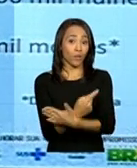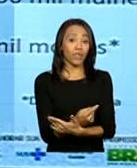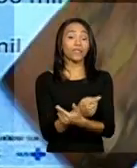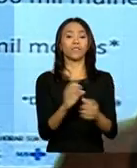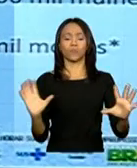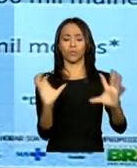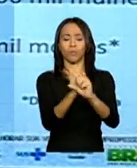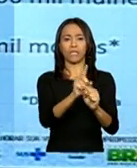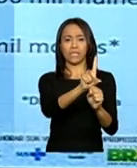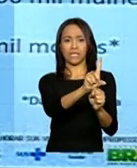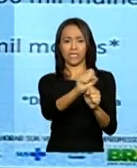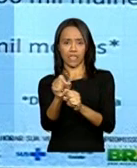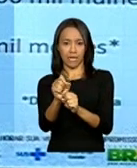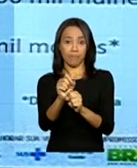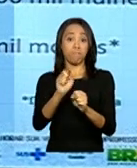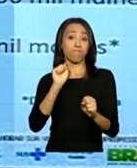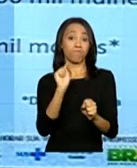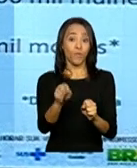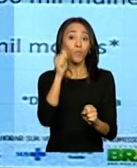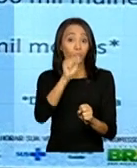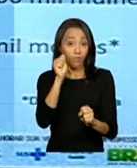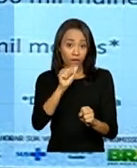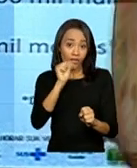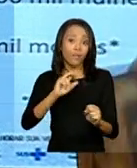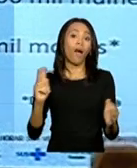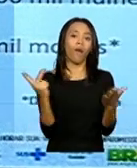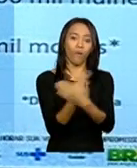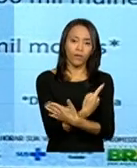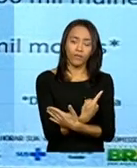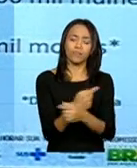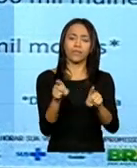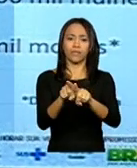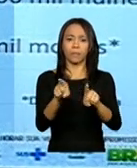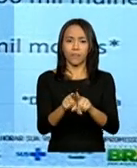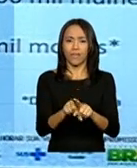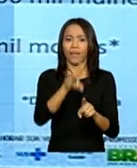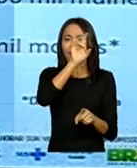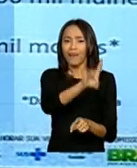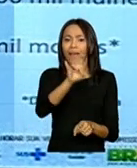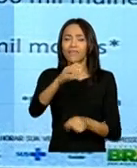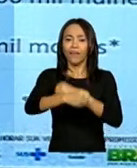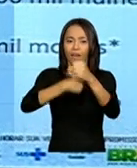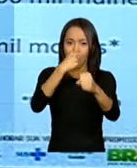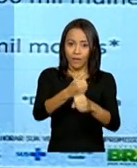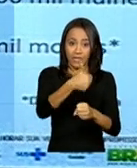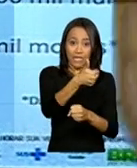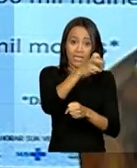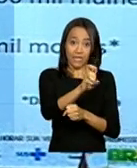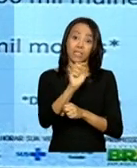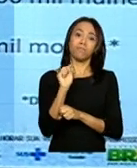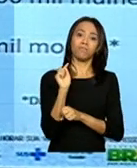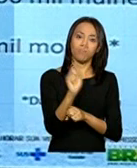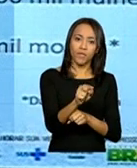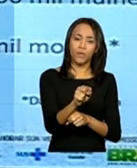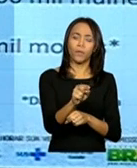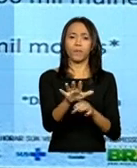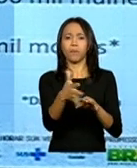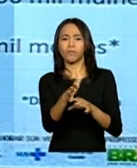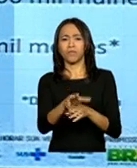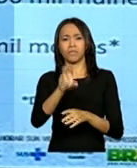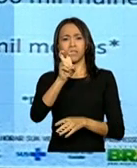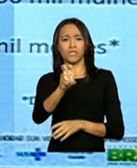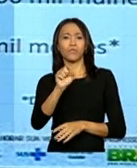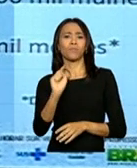mulheres sendo que a cada ano estima-se a ocorrência de 15.000 casos novos e cerca de 5.000